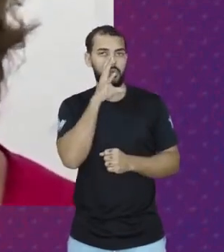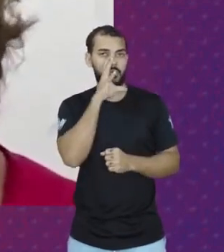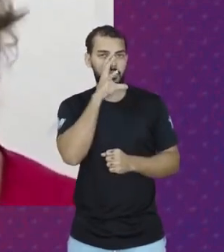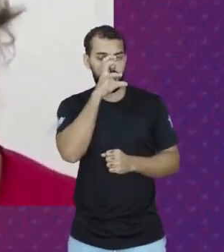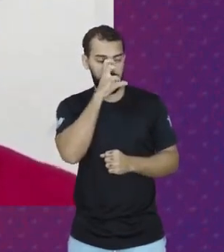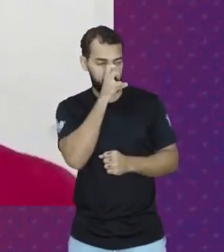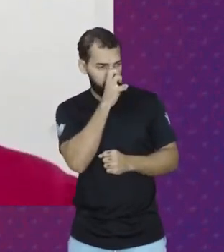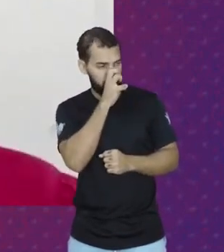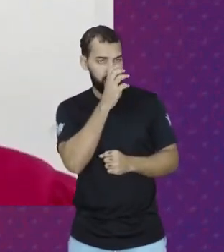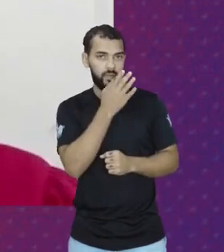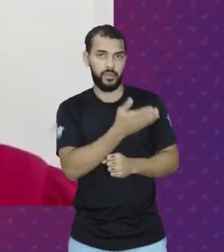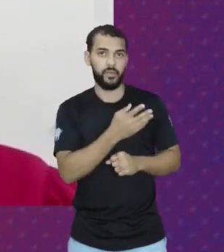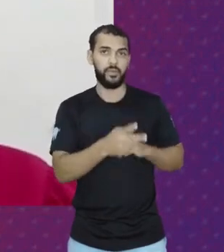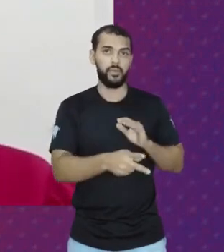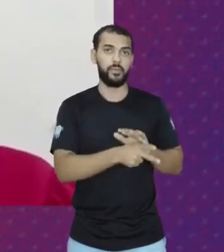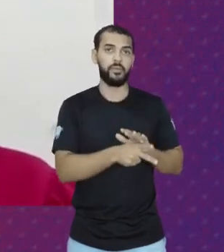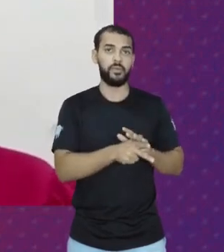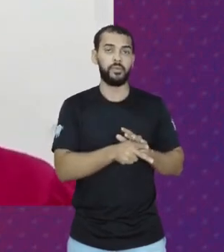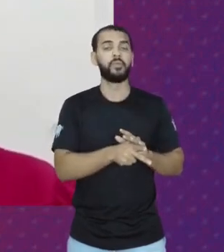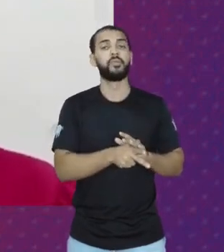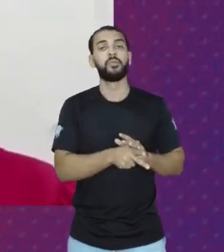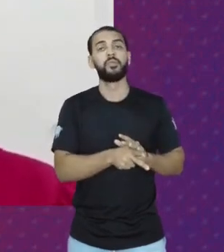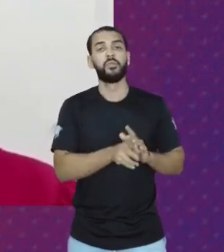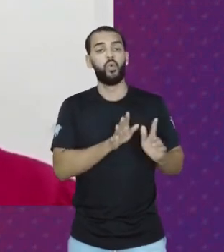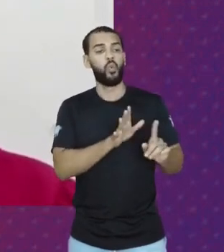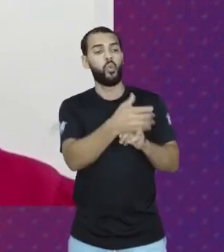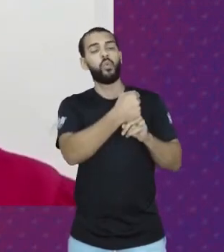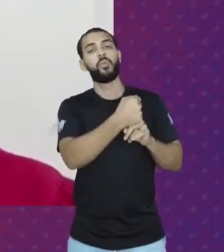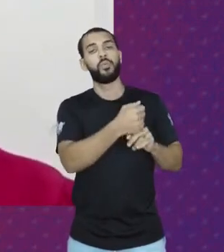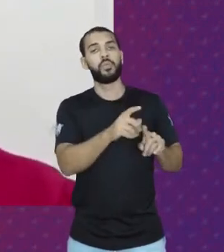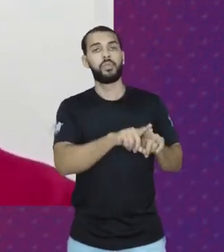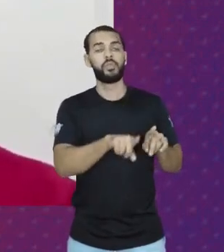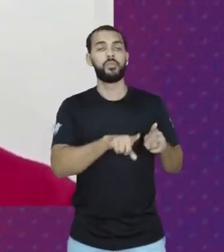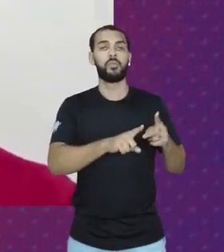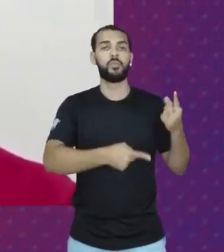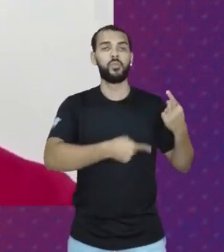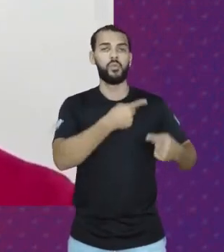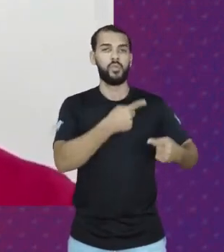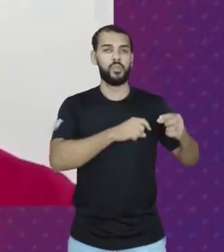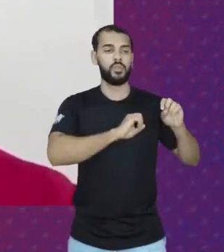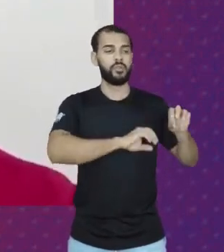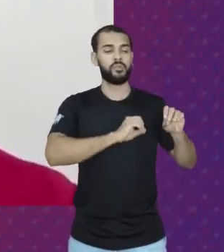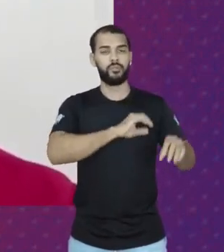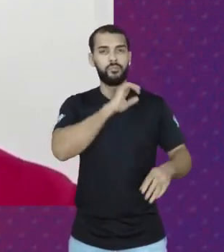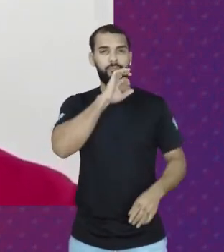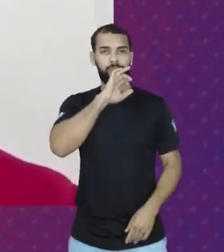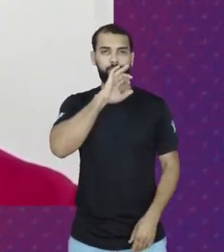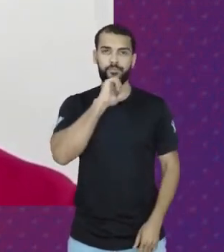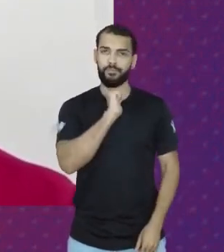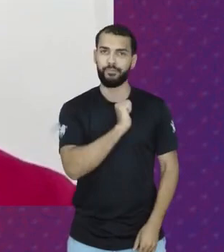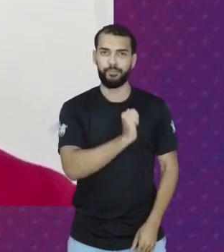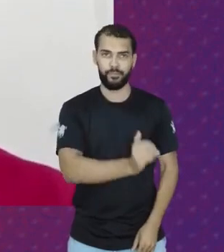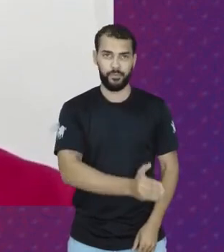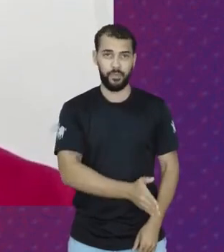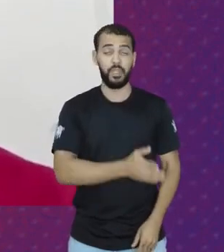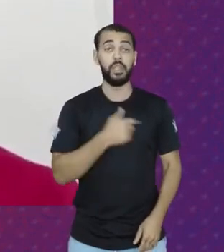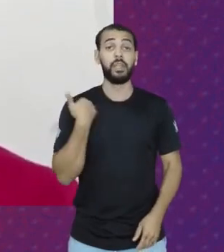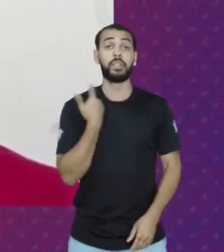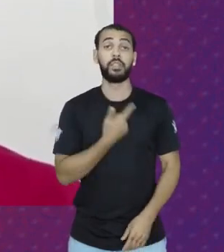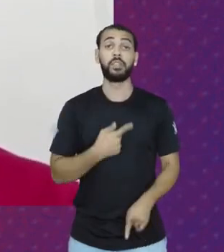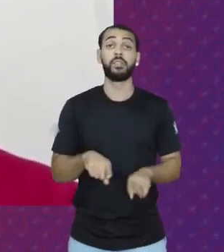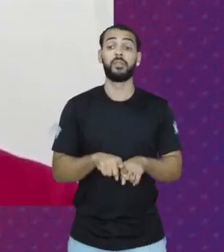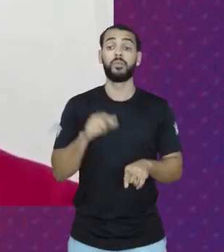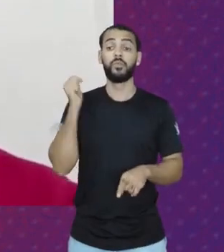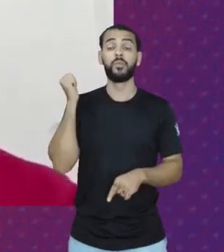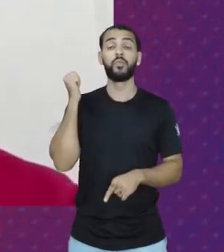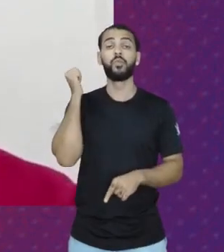ao golpe e resistência a uma política educacional devastadora. E nós, mulheres, estávamos lá, na